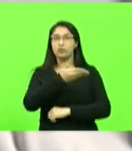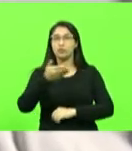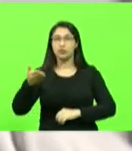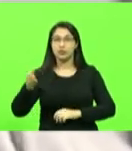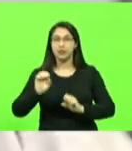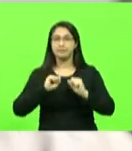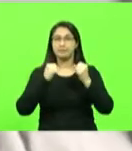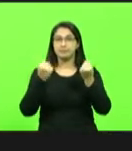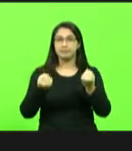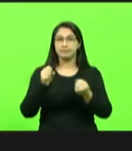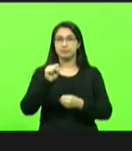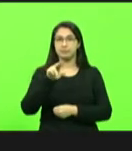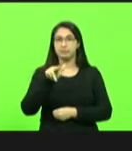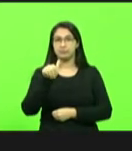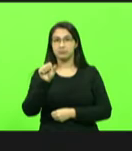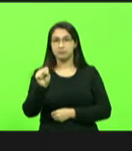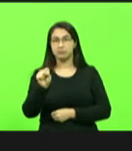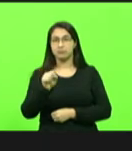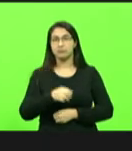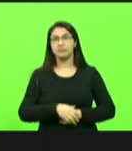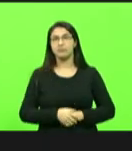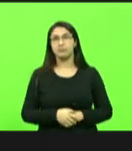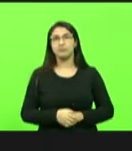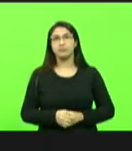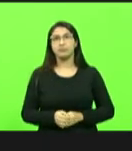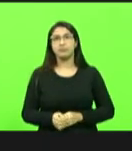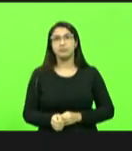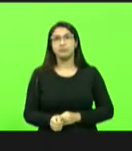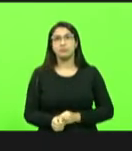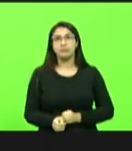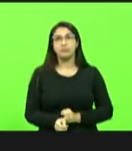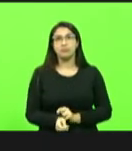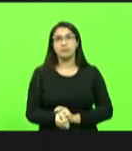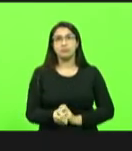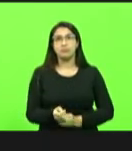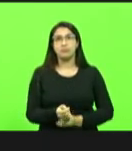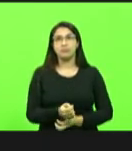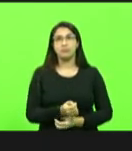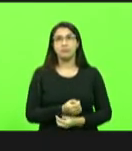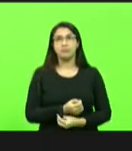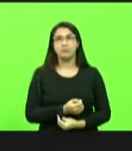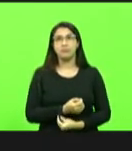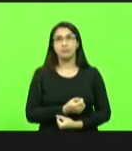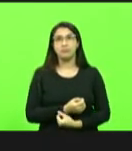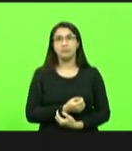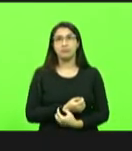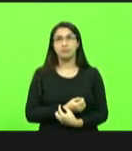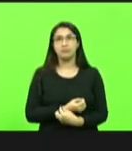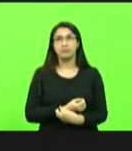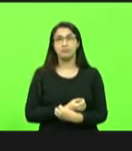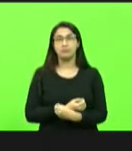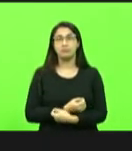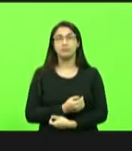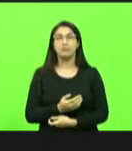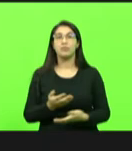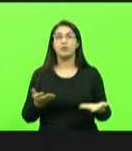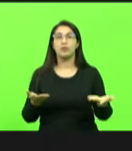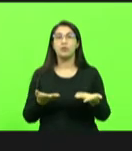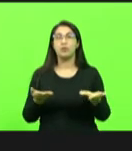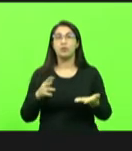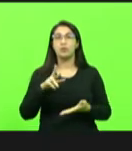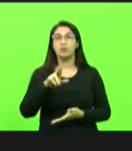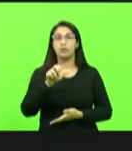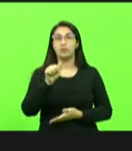SUAS. Muito obrigada. Obrigada, Vânia. Eu passo a palavra agora a Raquel Froze, trabalhadora